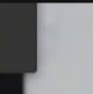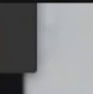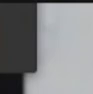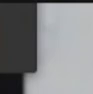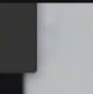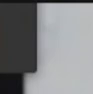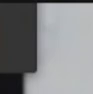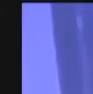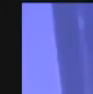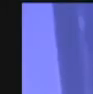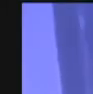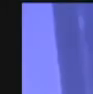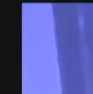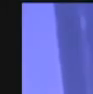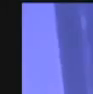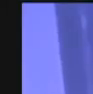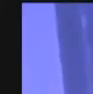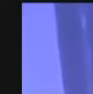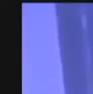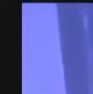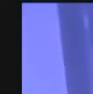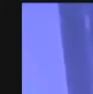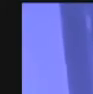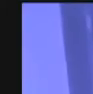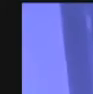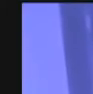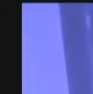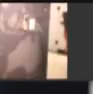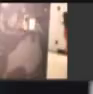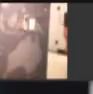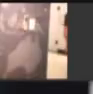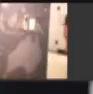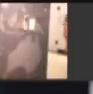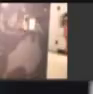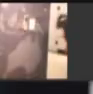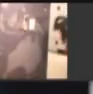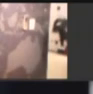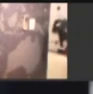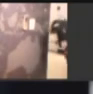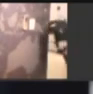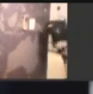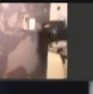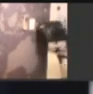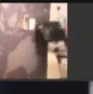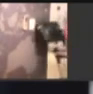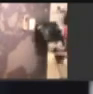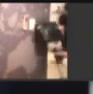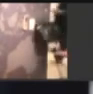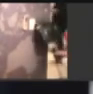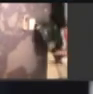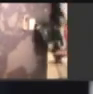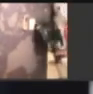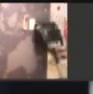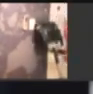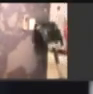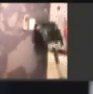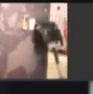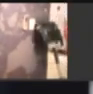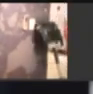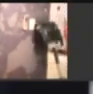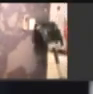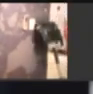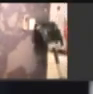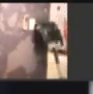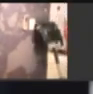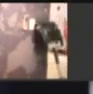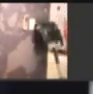essa nova estratégia pode acelerar a vacinação no DF. Se houver um bom planejamento, a não obrigatoriedade do